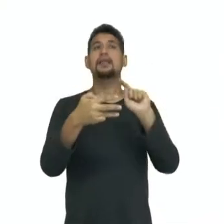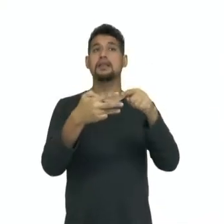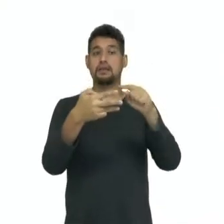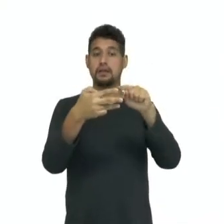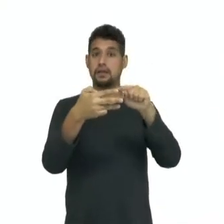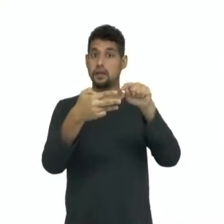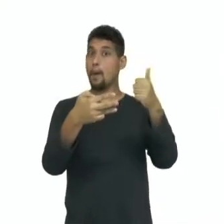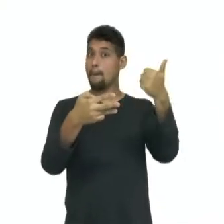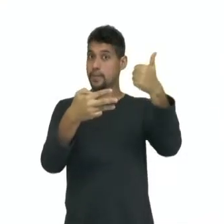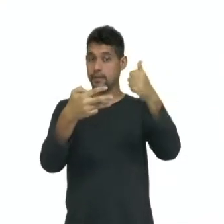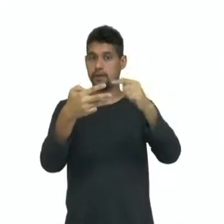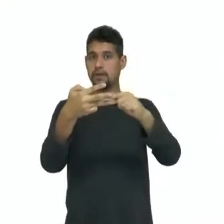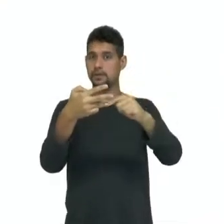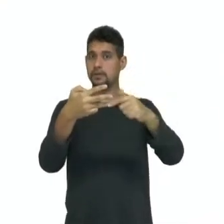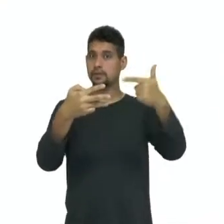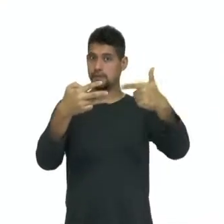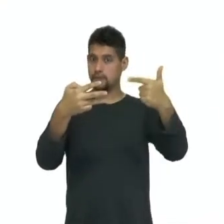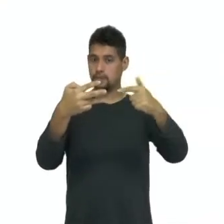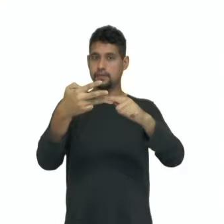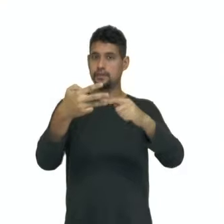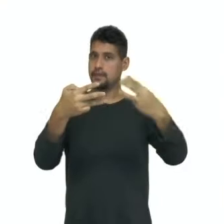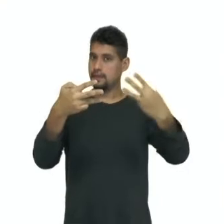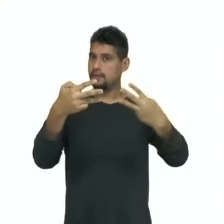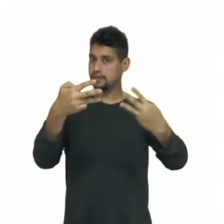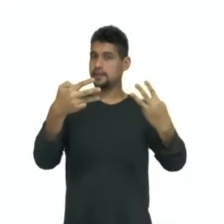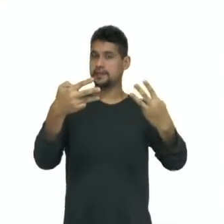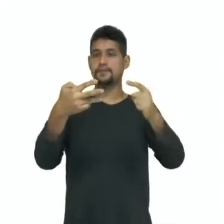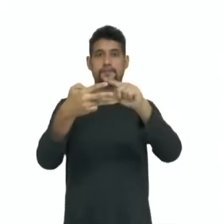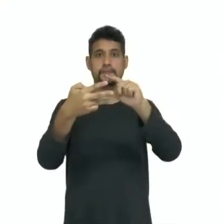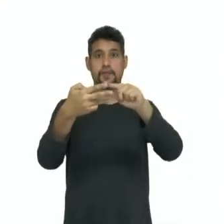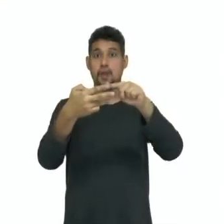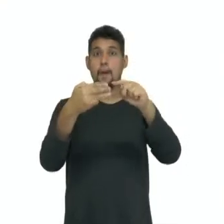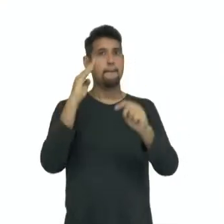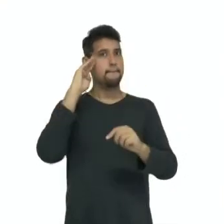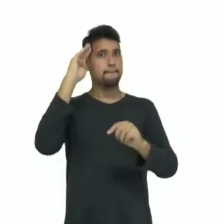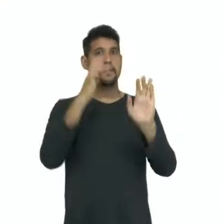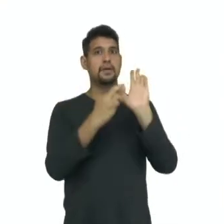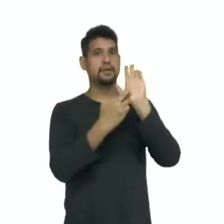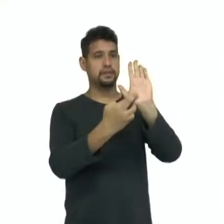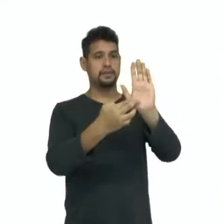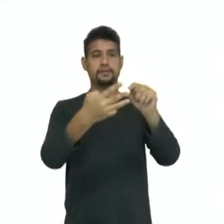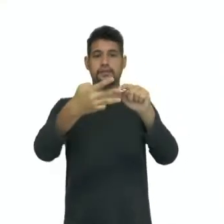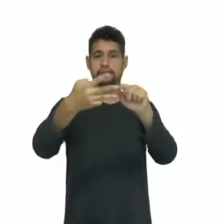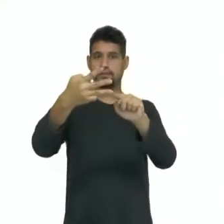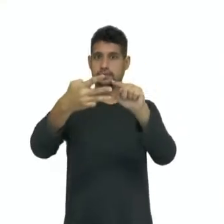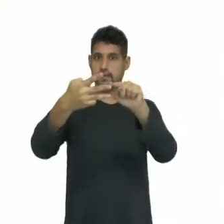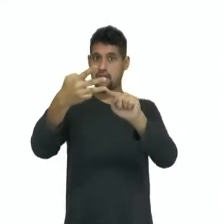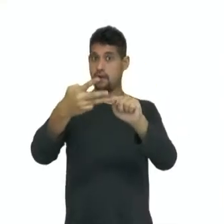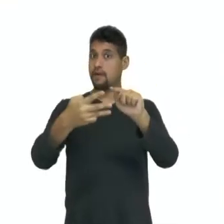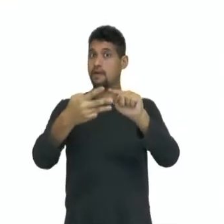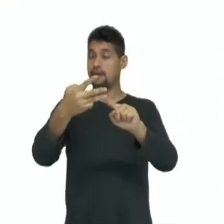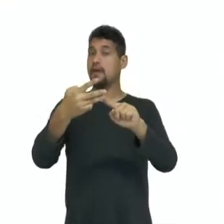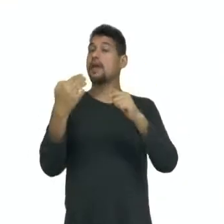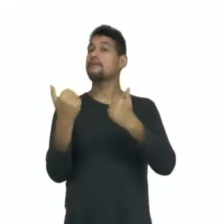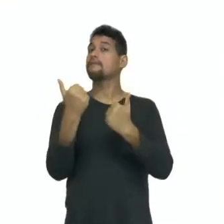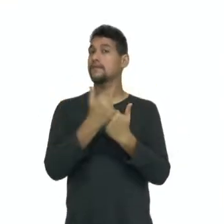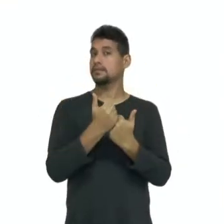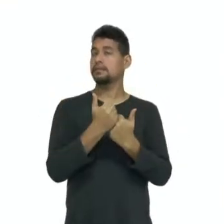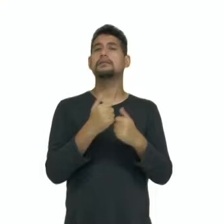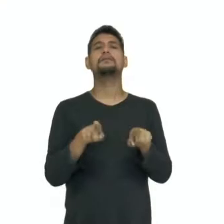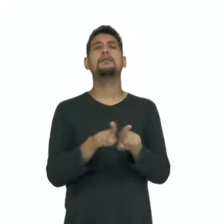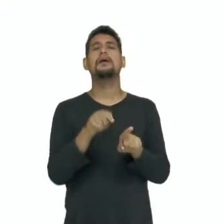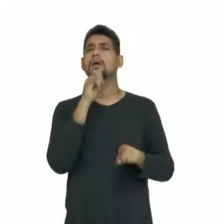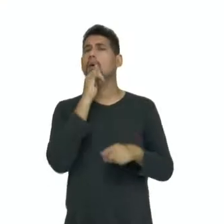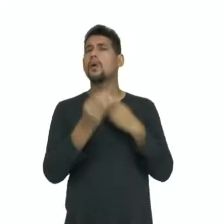respectivamente, representante e vice. Para obter todas as possibilidades de resultado, construindo